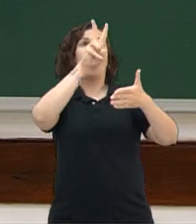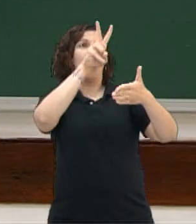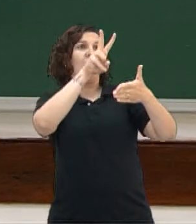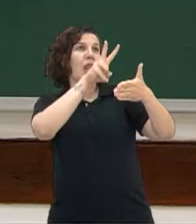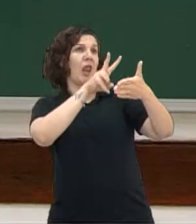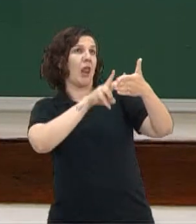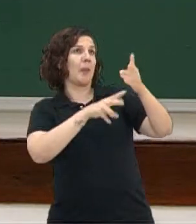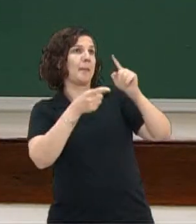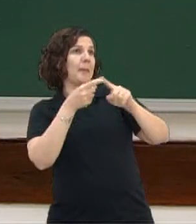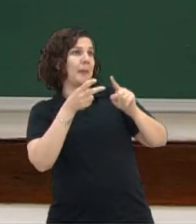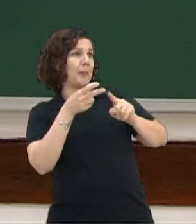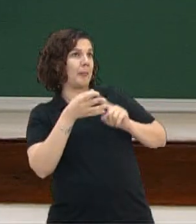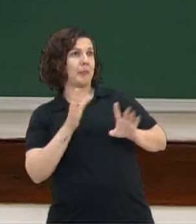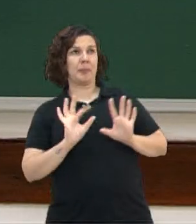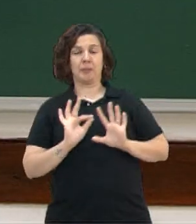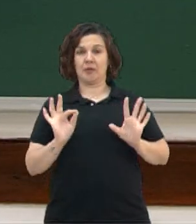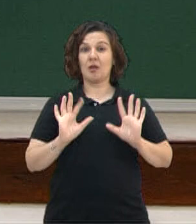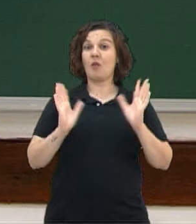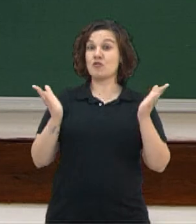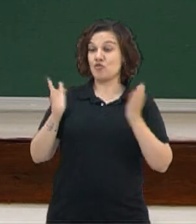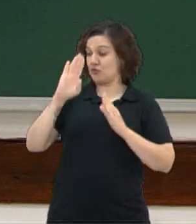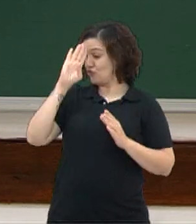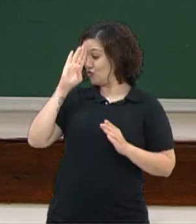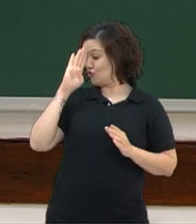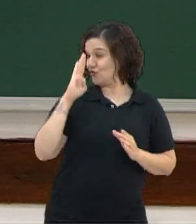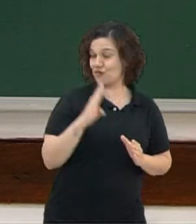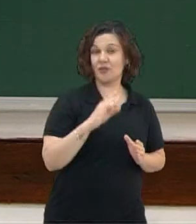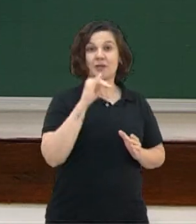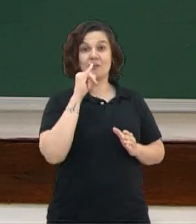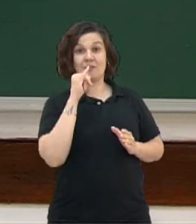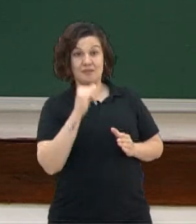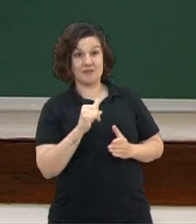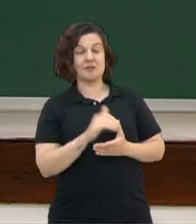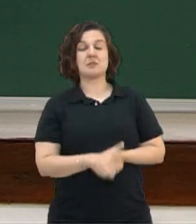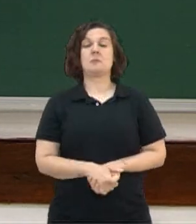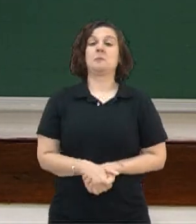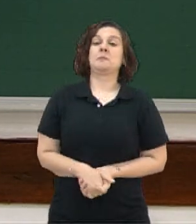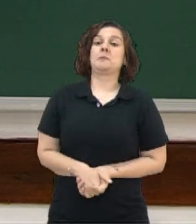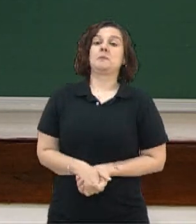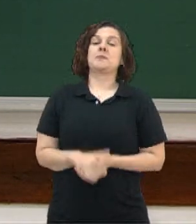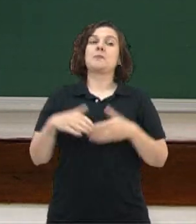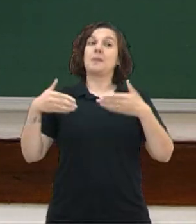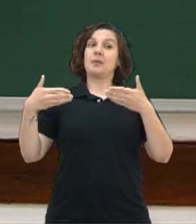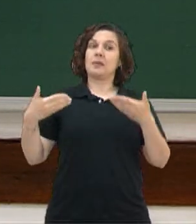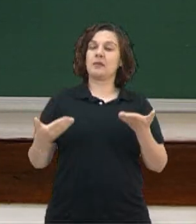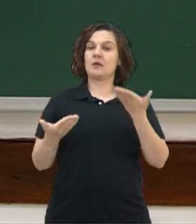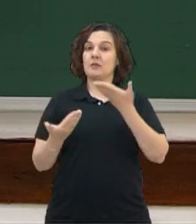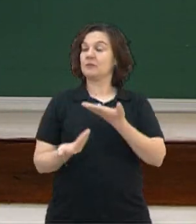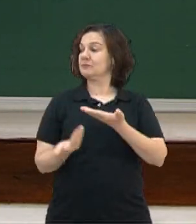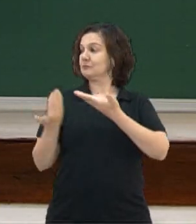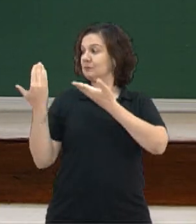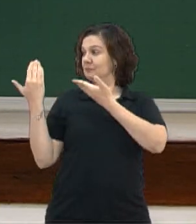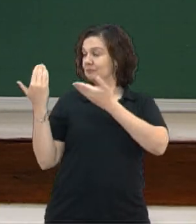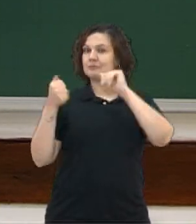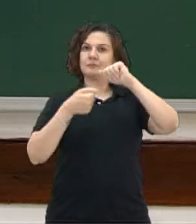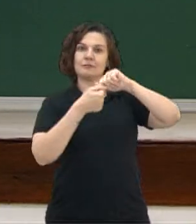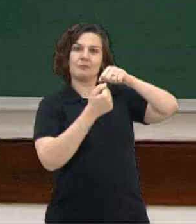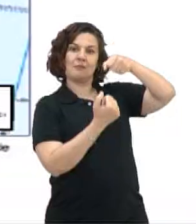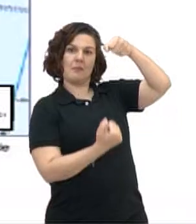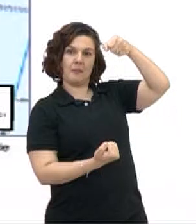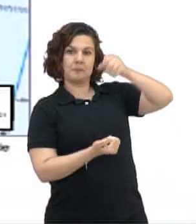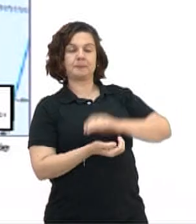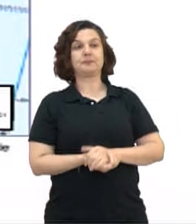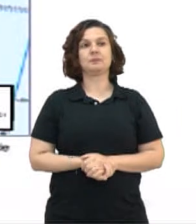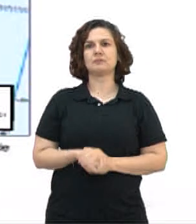definição individual, nós já vamos direto para um exemplo, haja vista que é uma retomada de conteúdos. E aqui eu trago para você um mapa. Eu quero que você